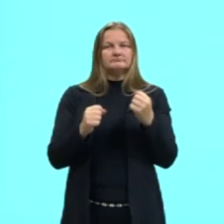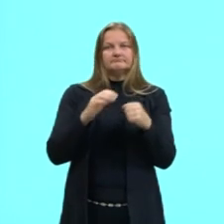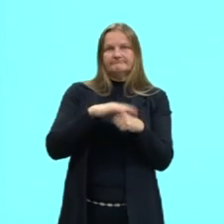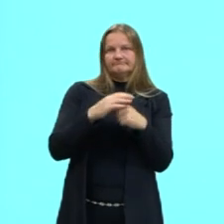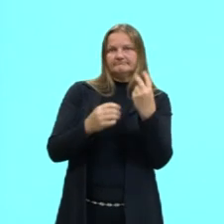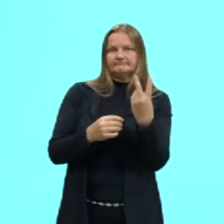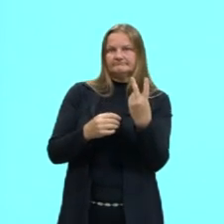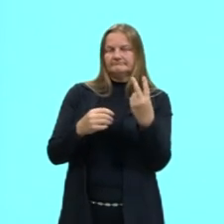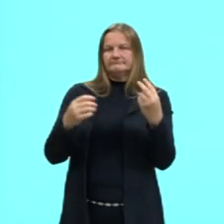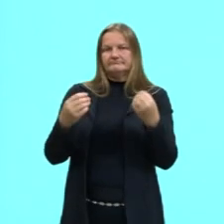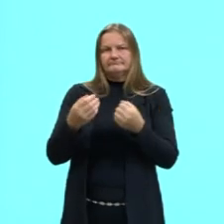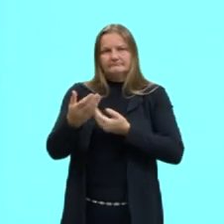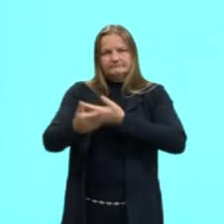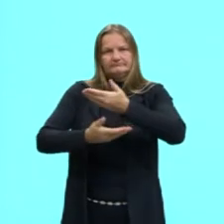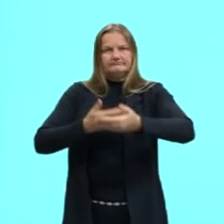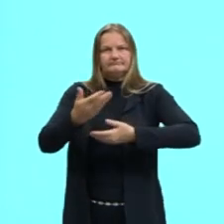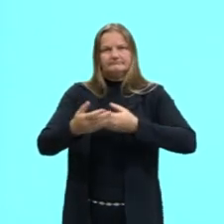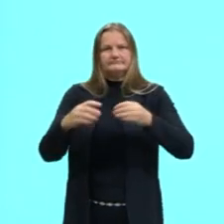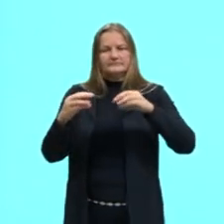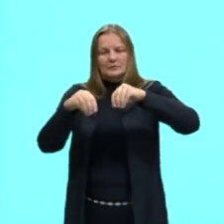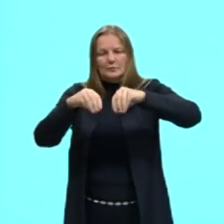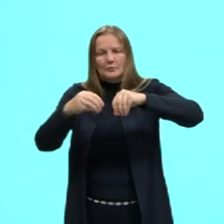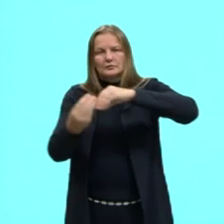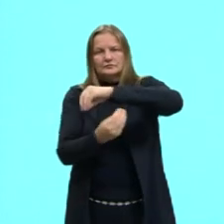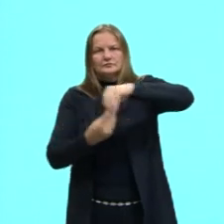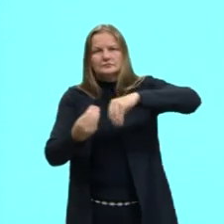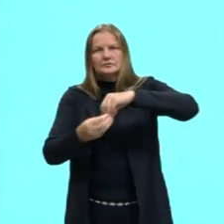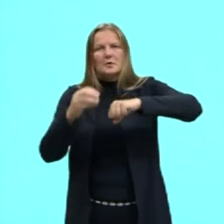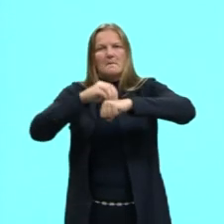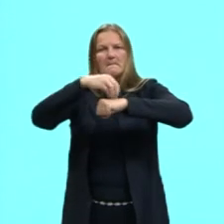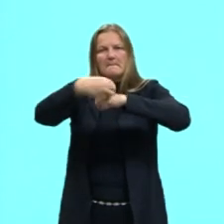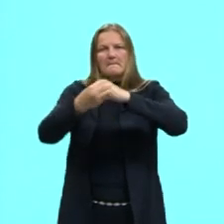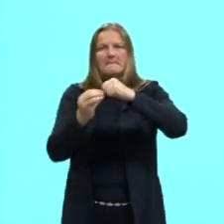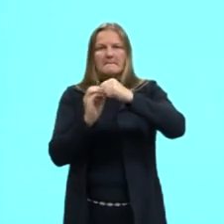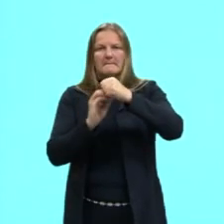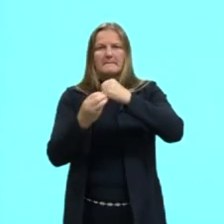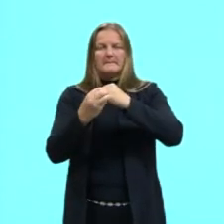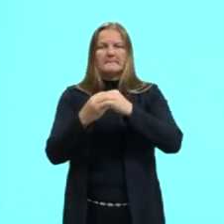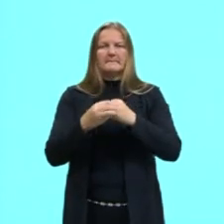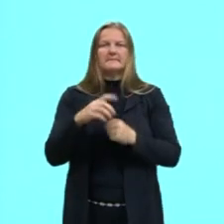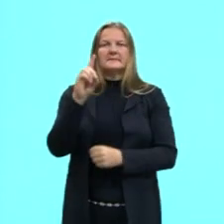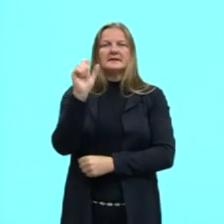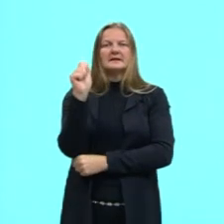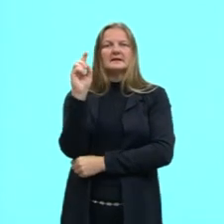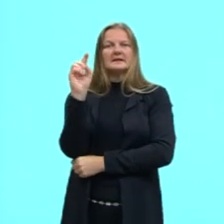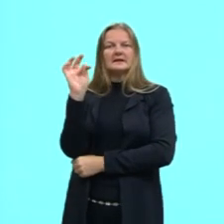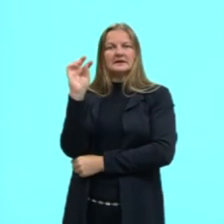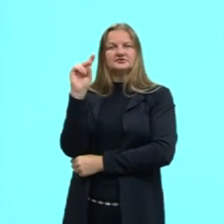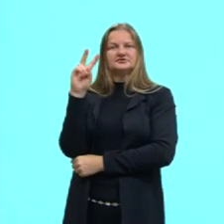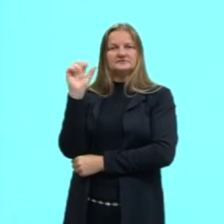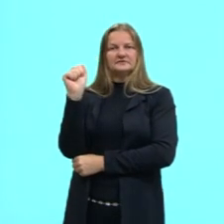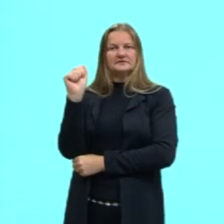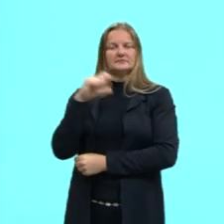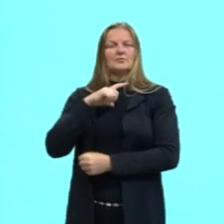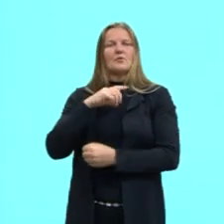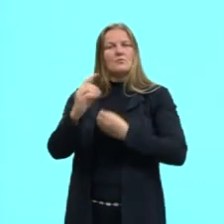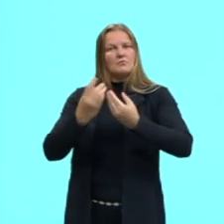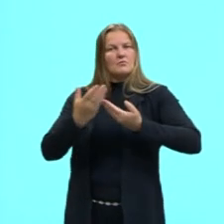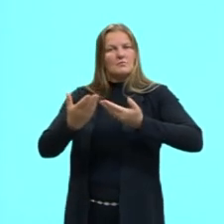tá e forma um composto molecular uma ligação iônica é normal EA dativa ou coordenada tá